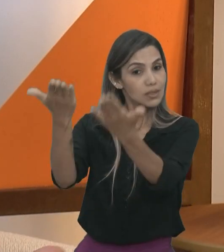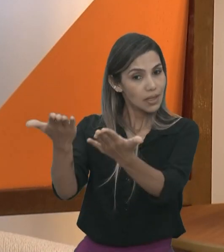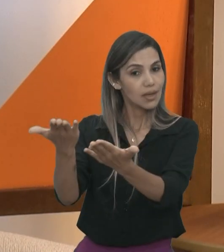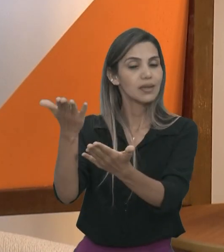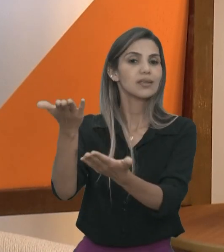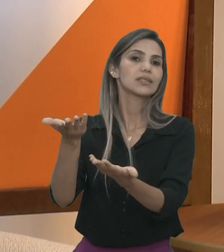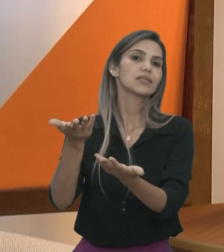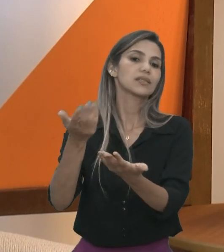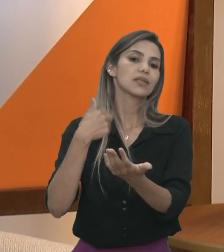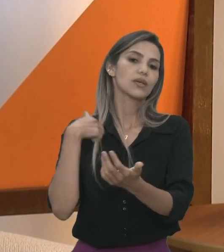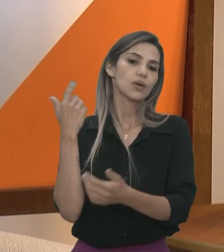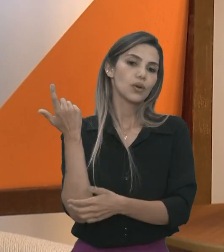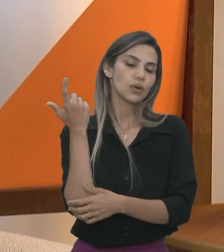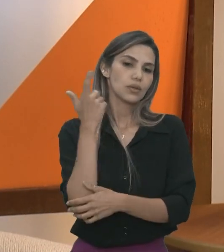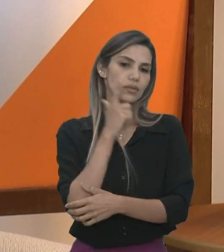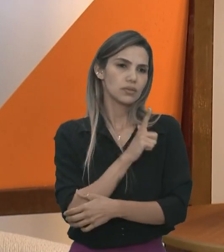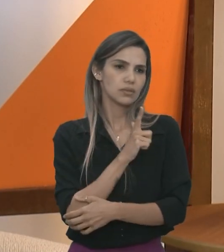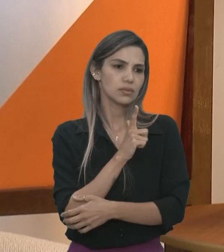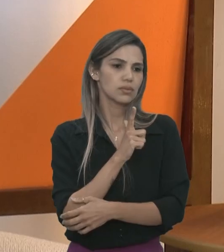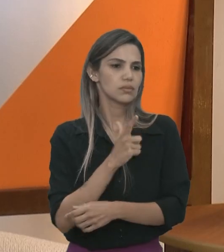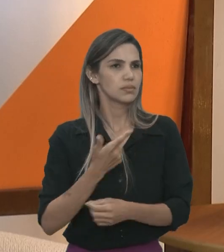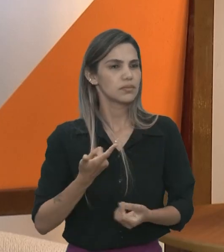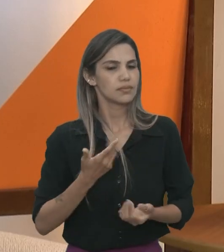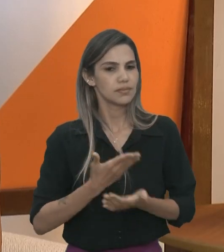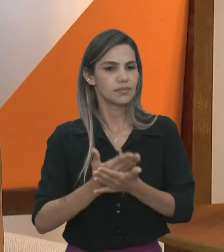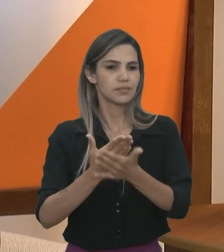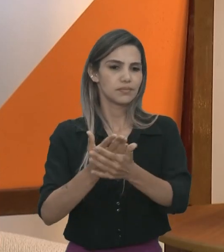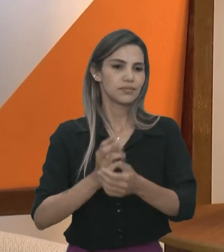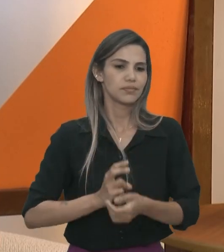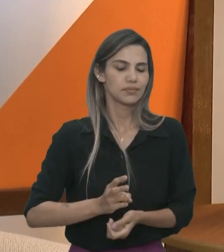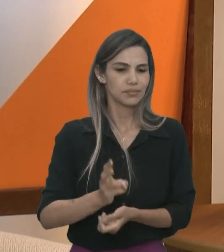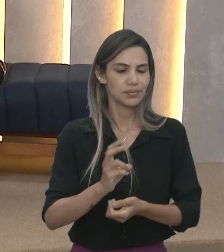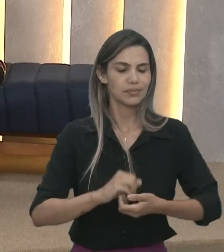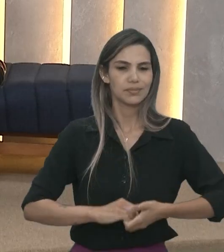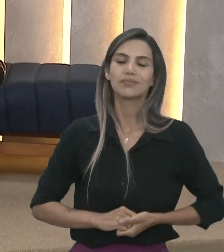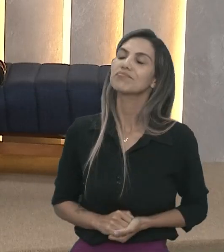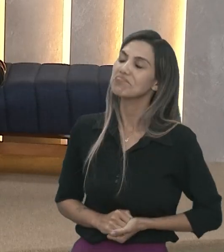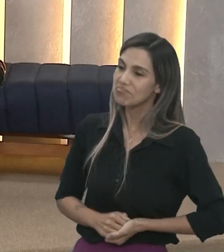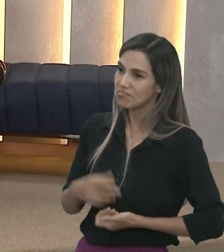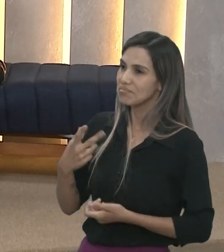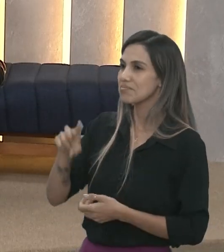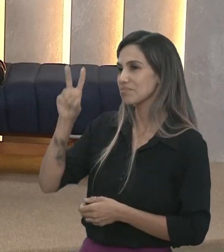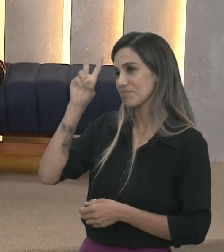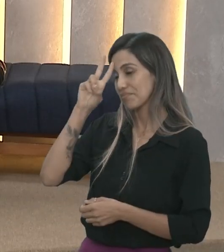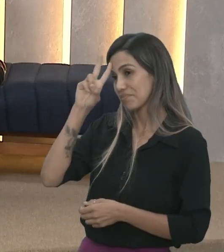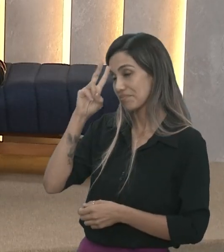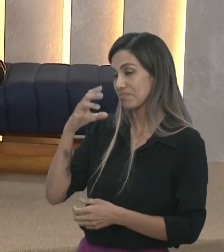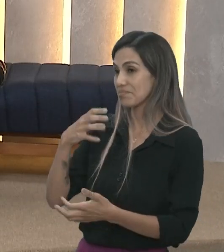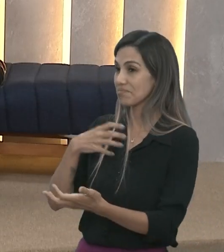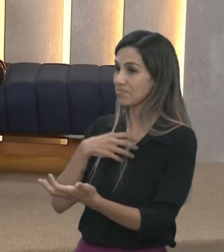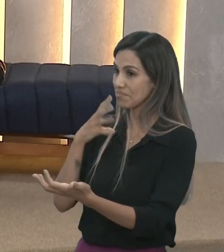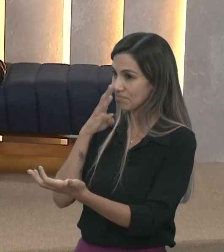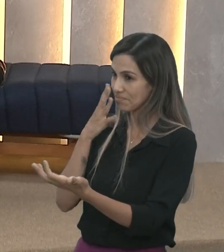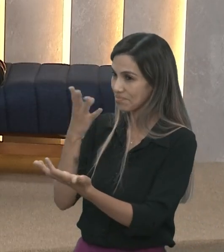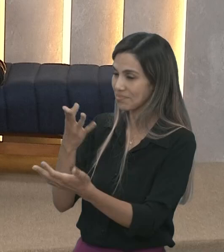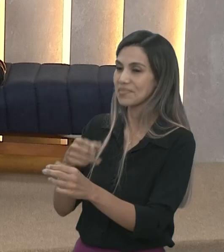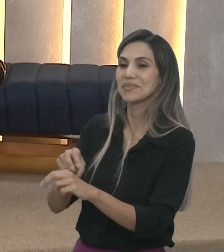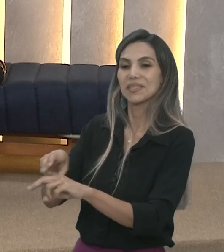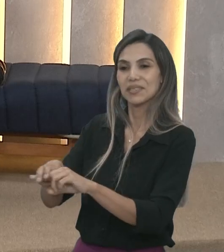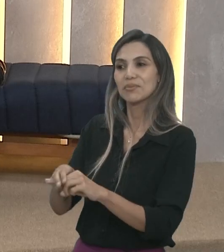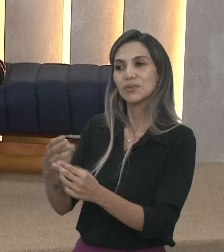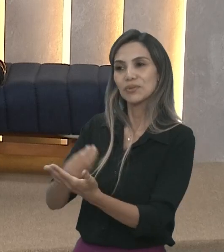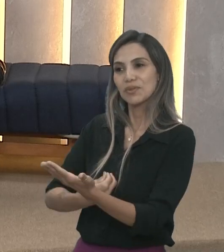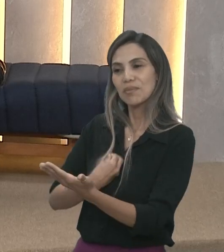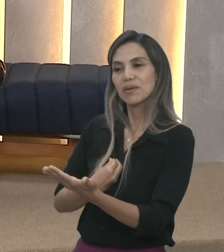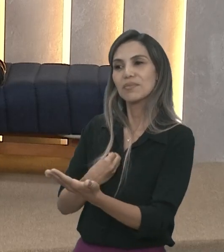eu consegui, né, continuar. É uma história inspiradora e é com certeza por isso que ela está aqui com a gente, justamente para